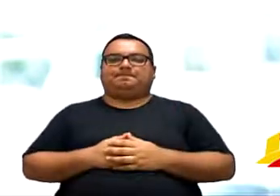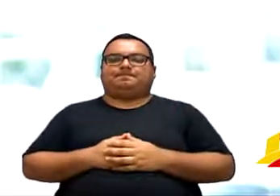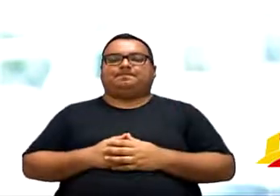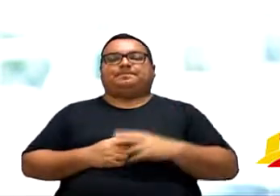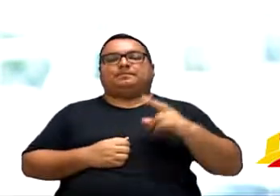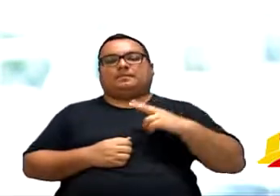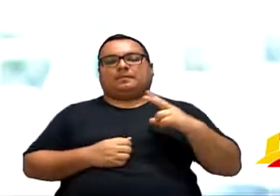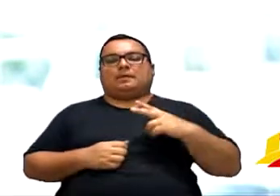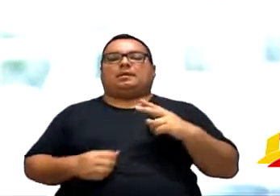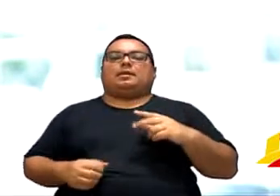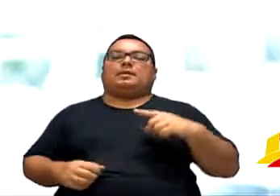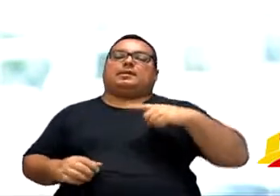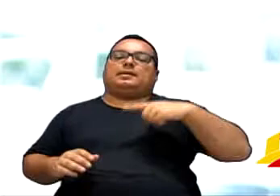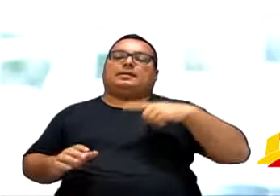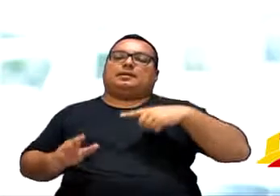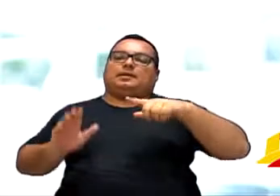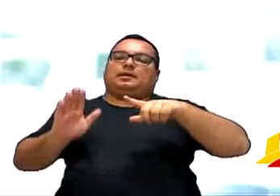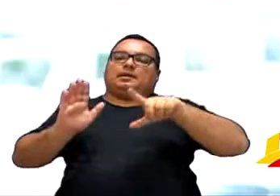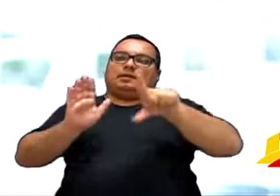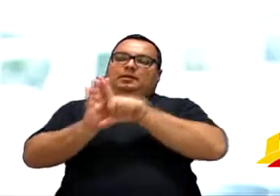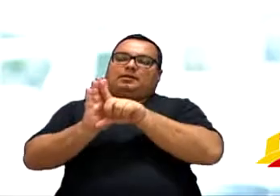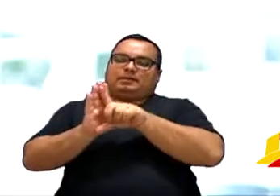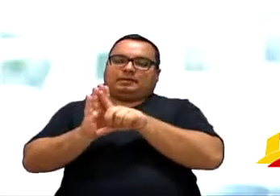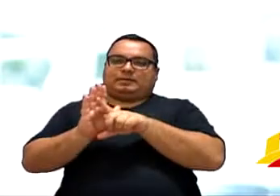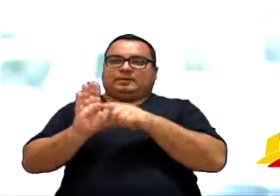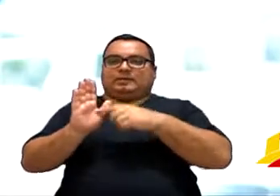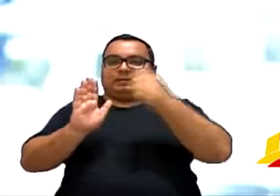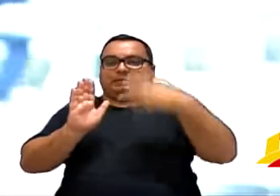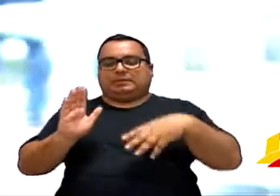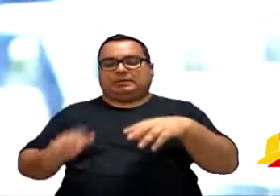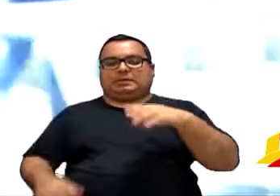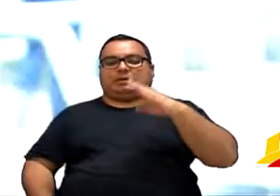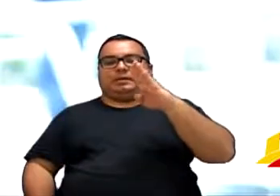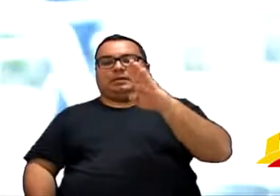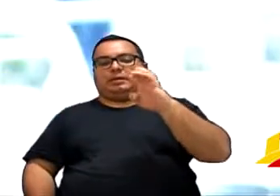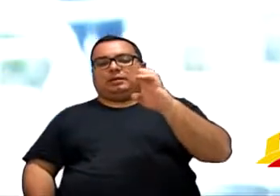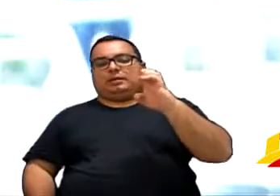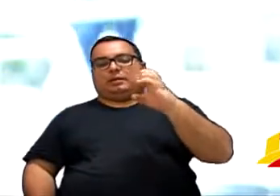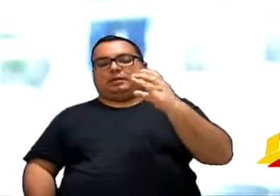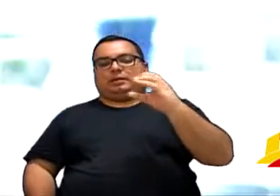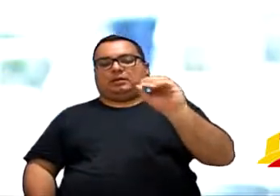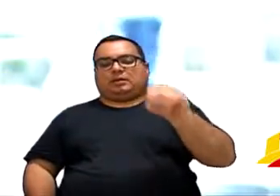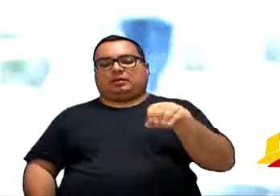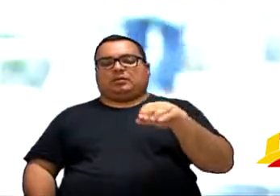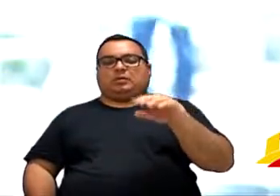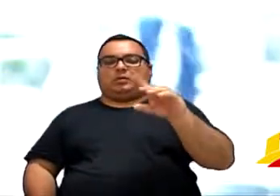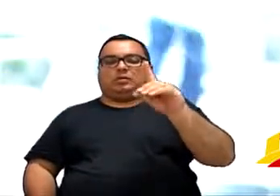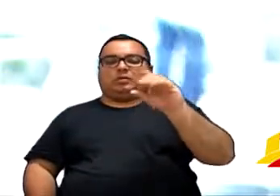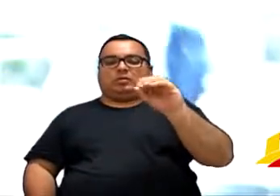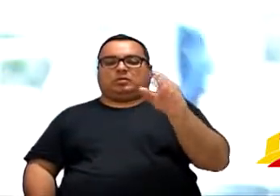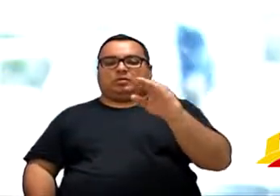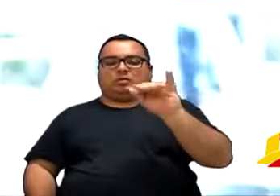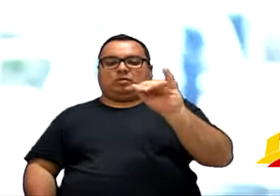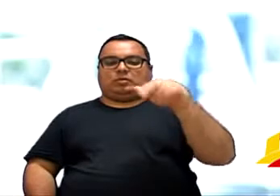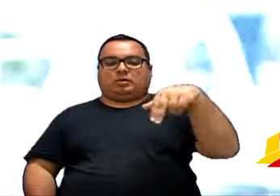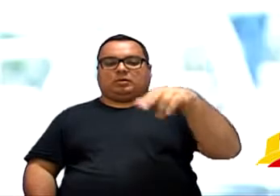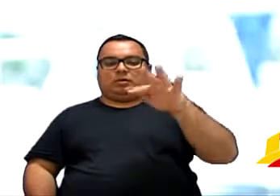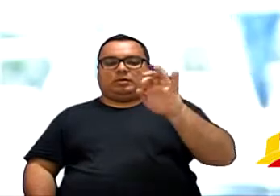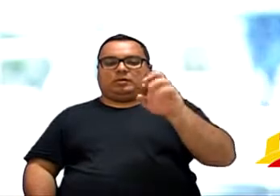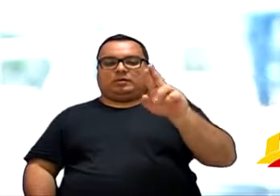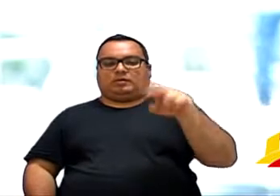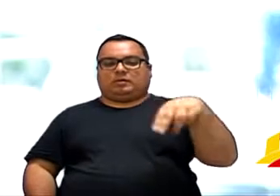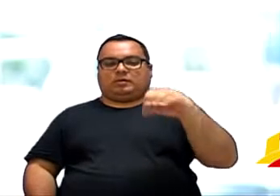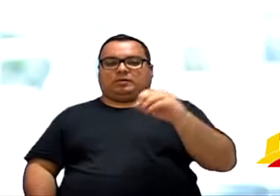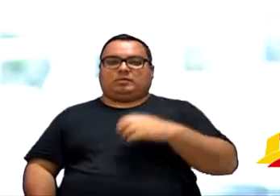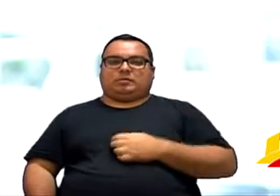de sanidade de coerência o vereador João Donizete o Cristiano Passos deram parecer Infelizmente o presidente